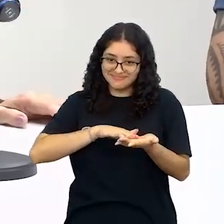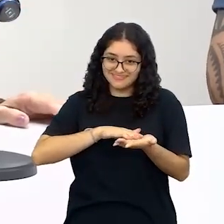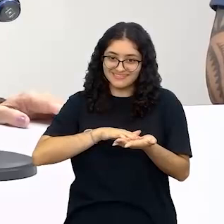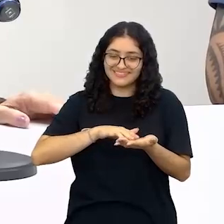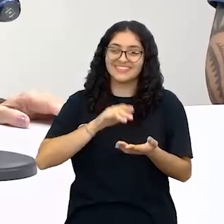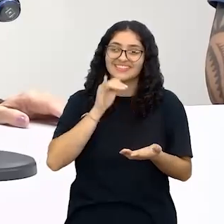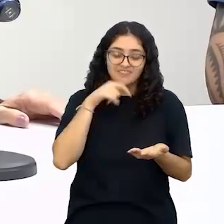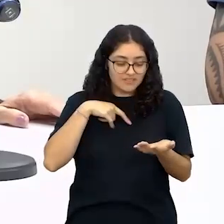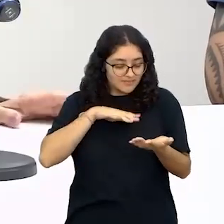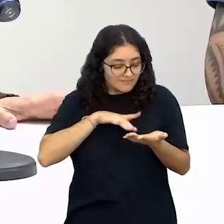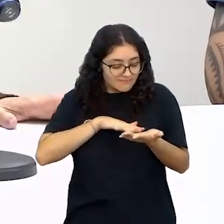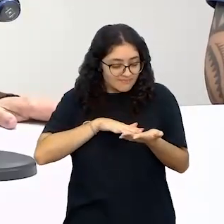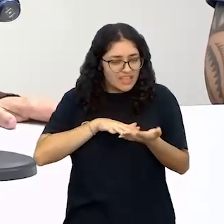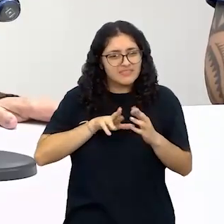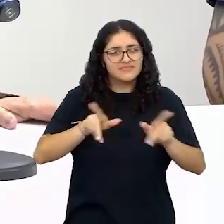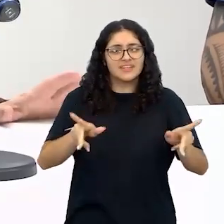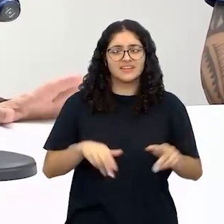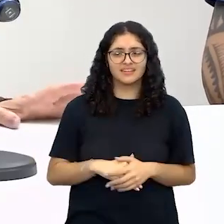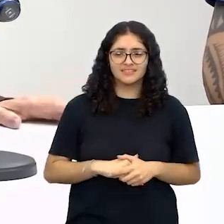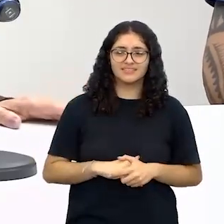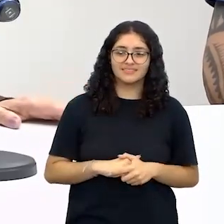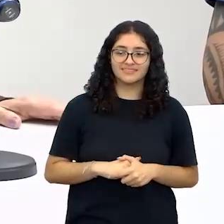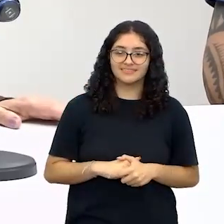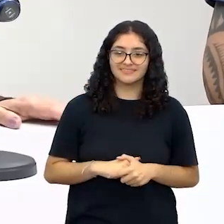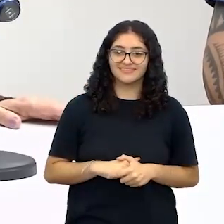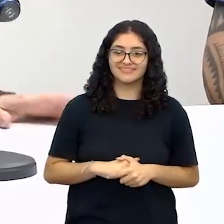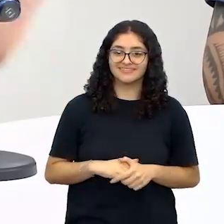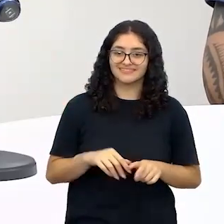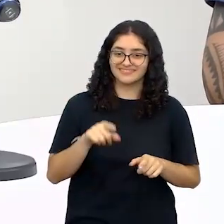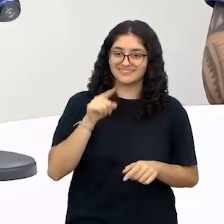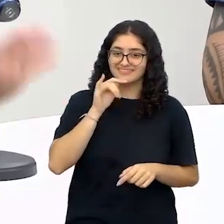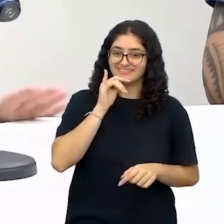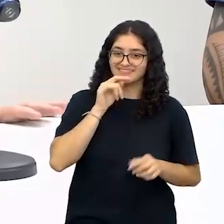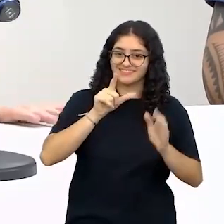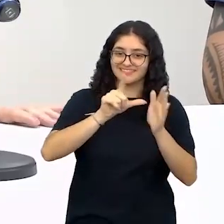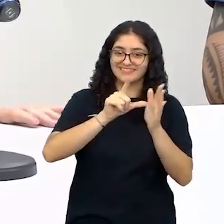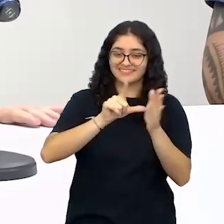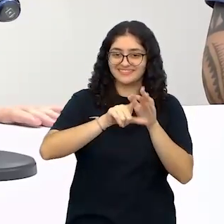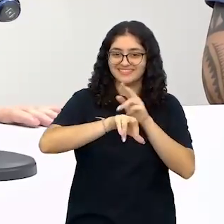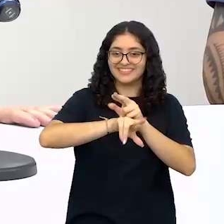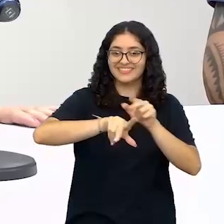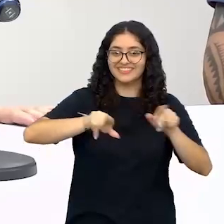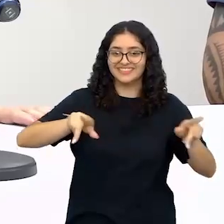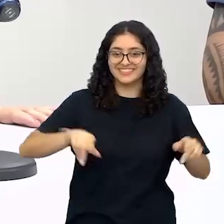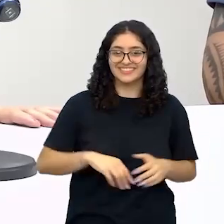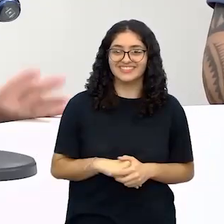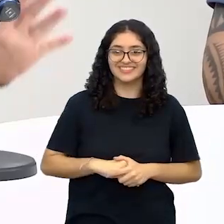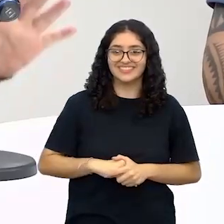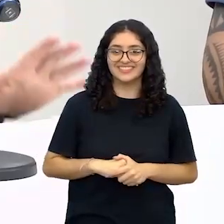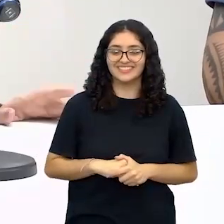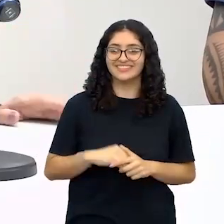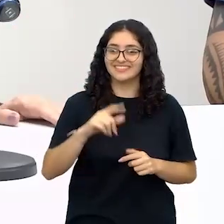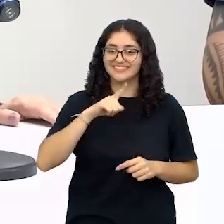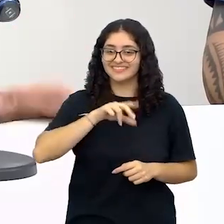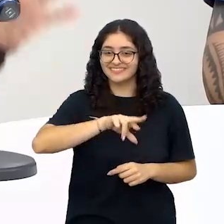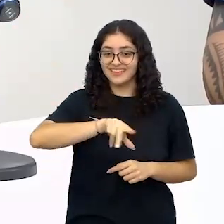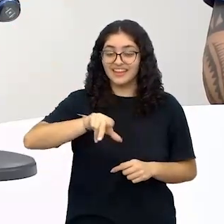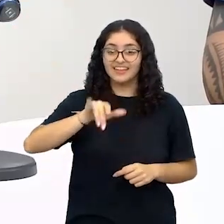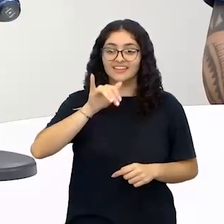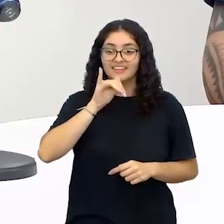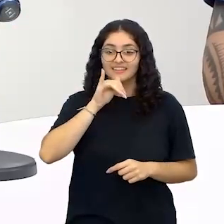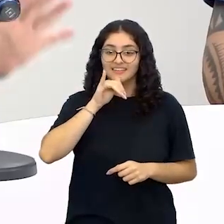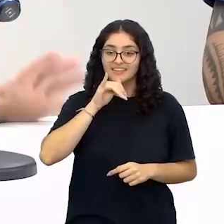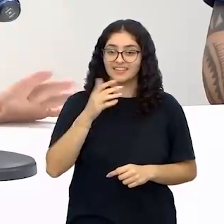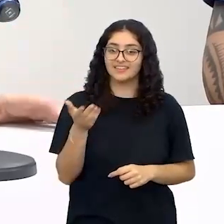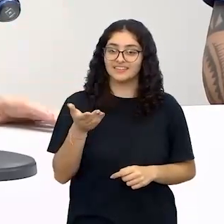muito que eu falo assim, pensa numa loja cheia de coisas, de objetos e tal, e uma bela